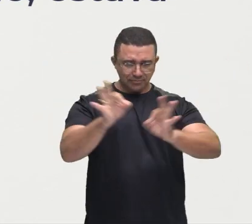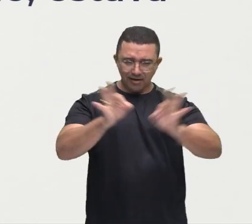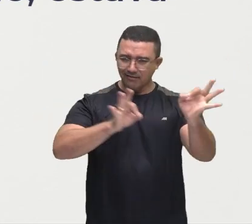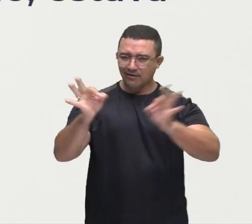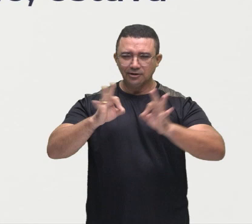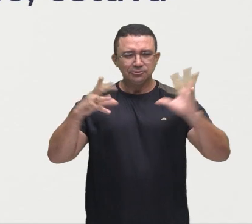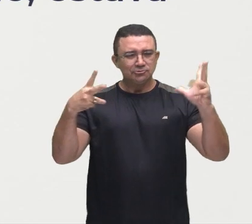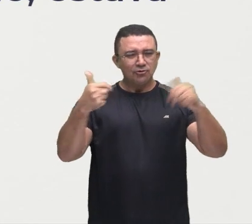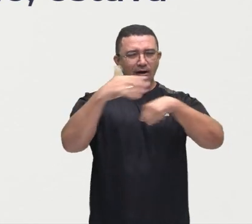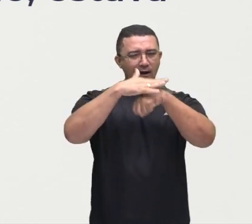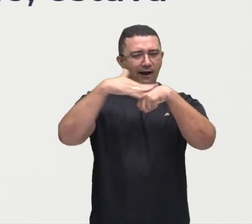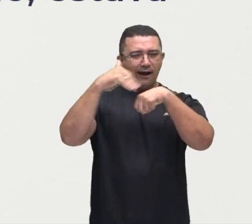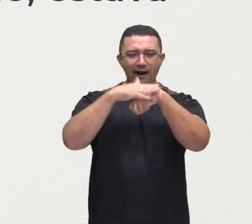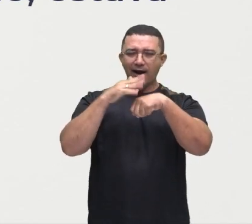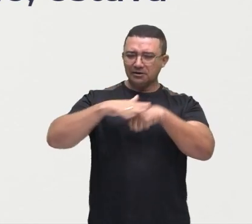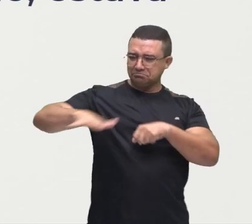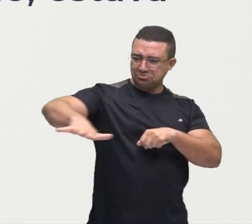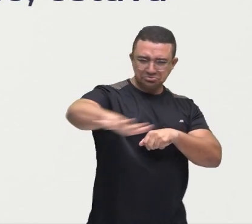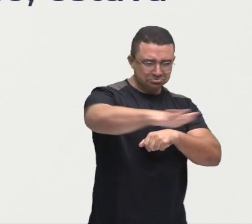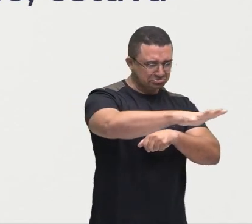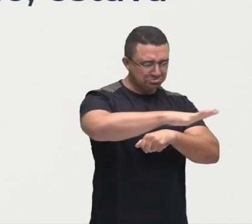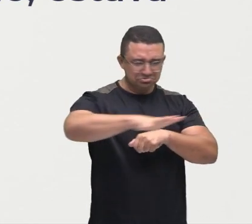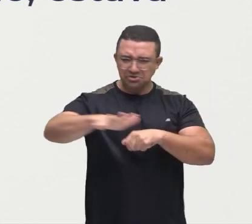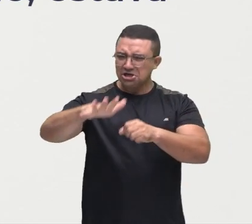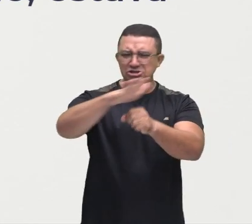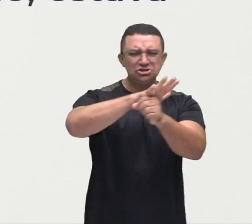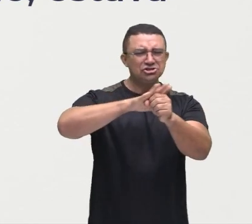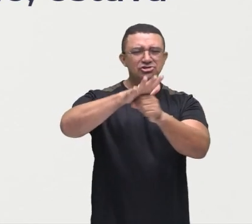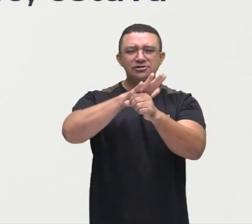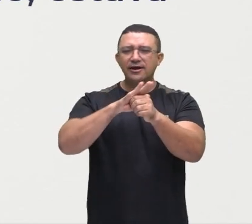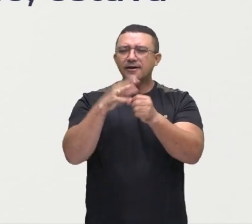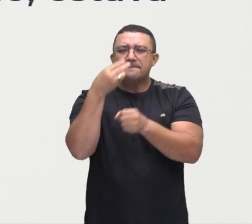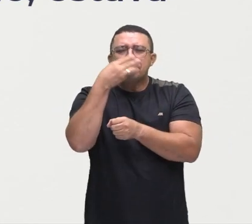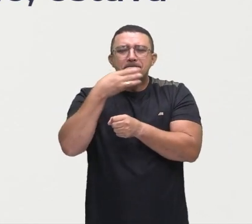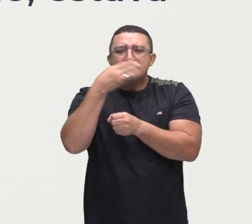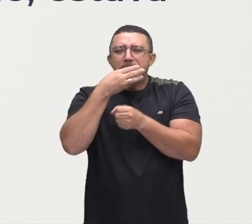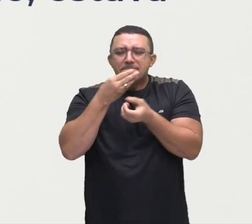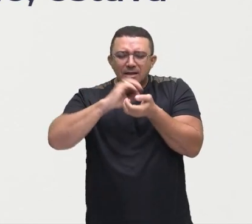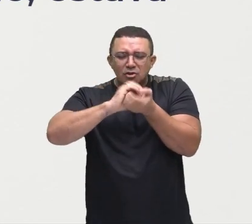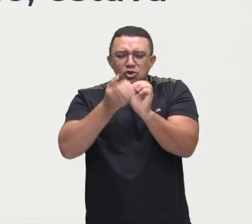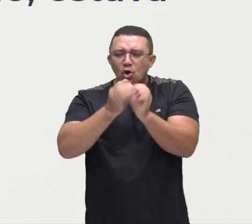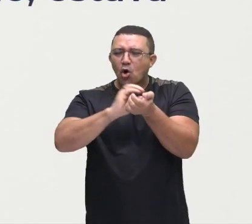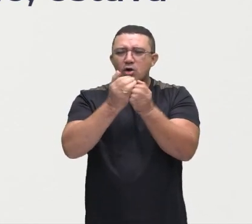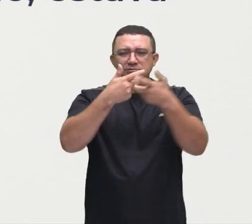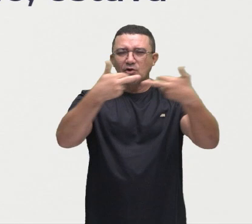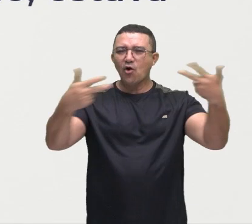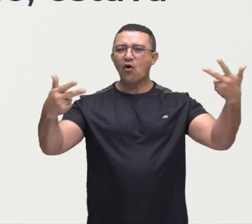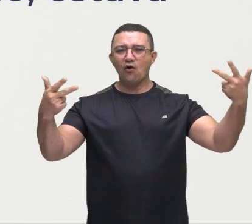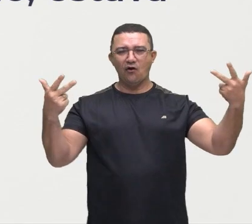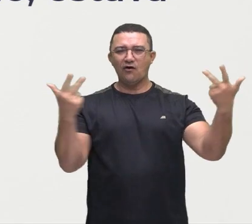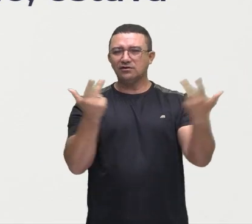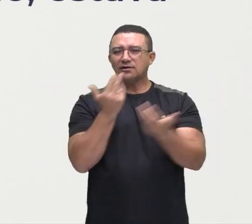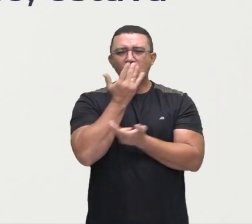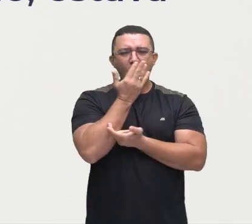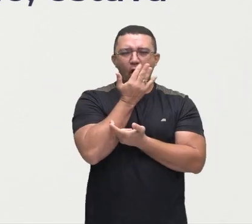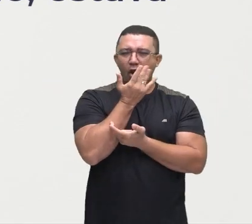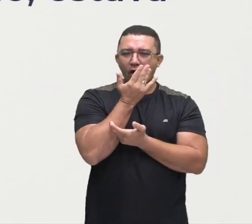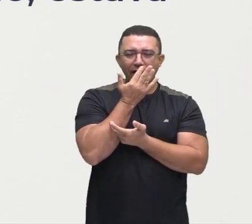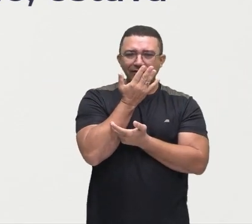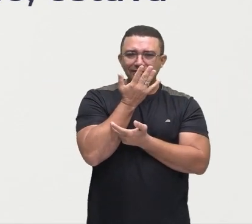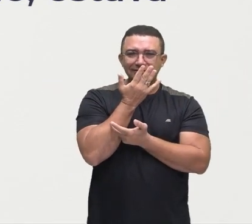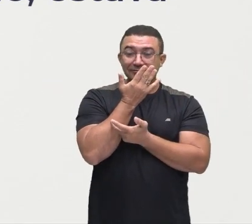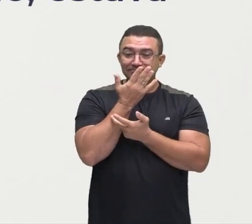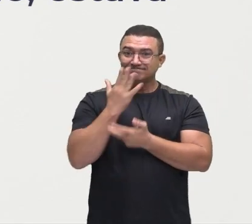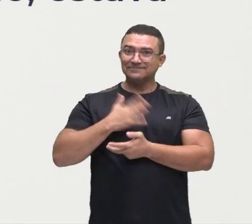estava repleta de docinhos e enfeites coloridos, reservando surpresas deliciosas para a